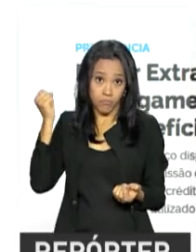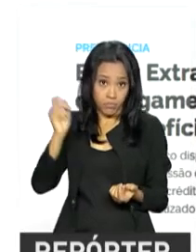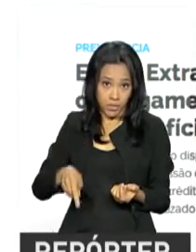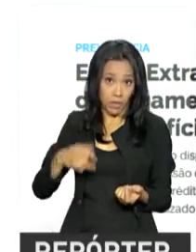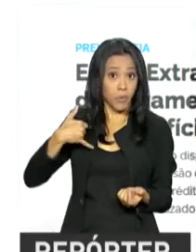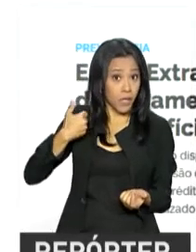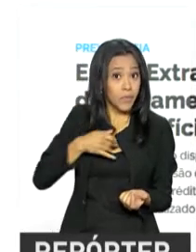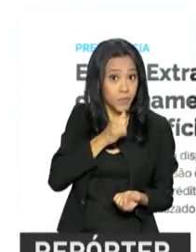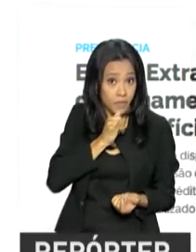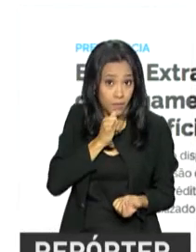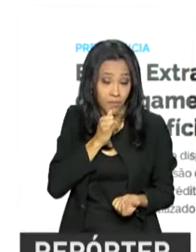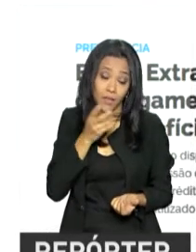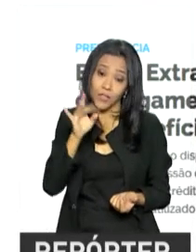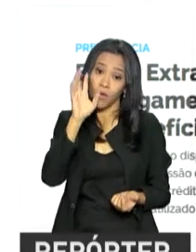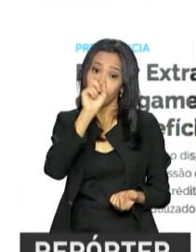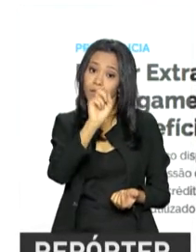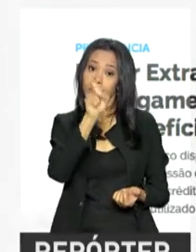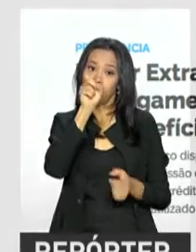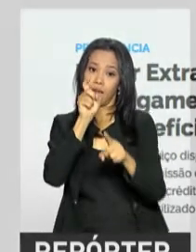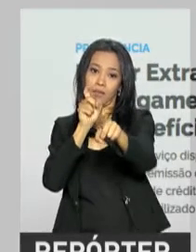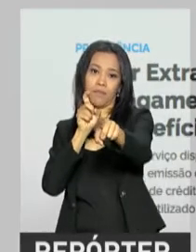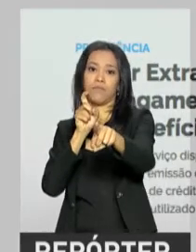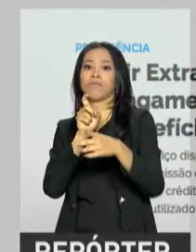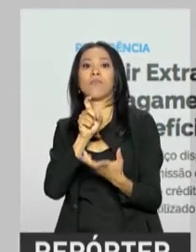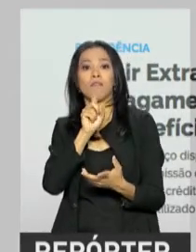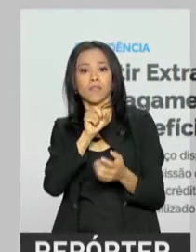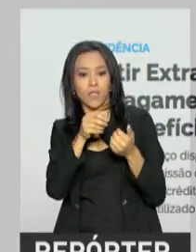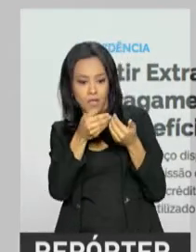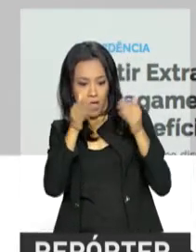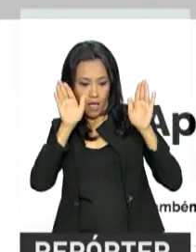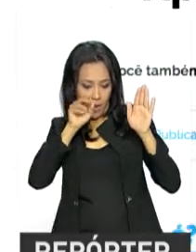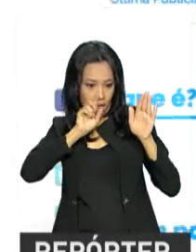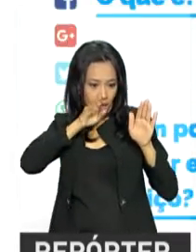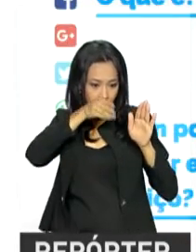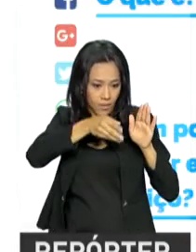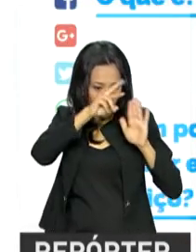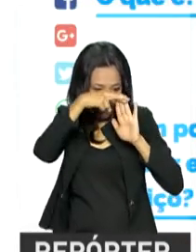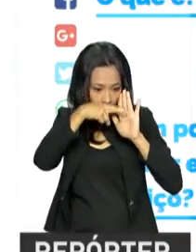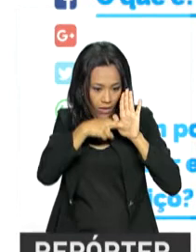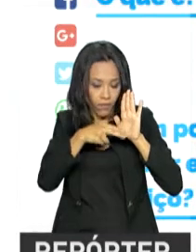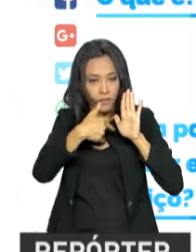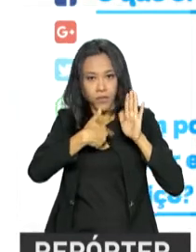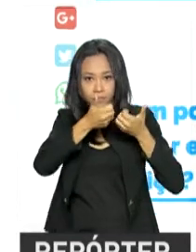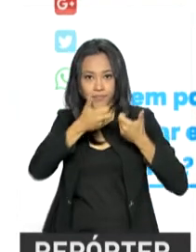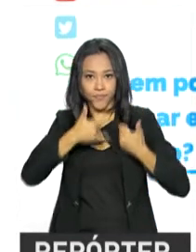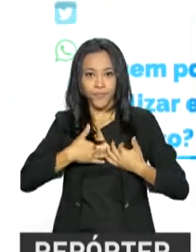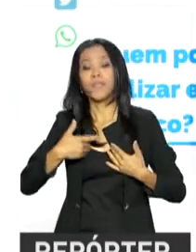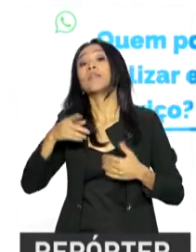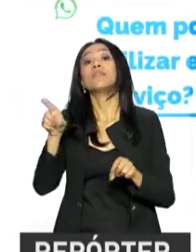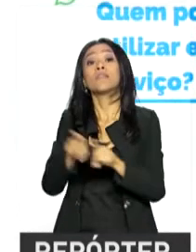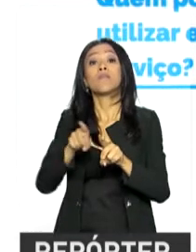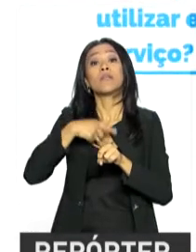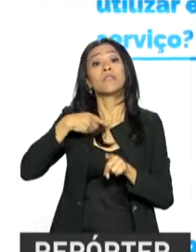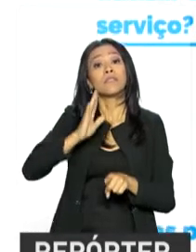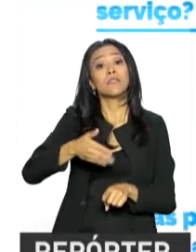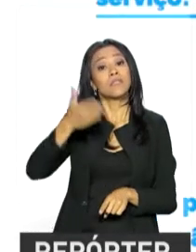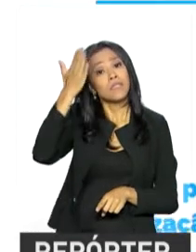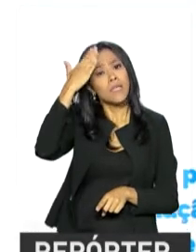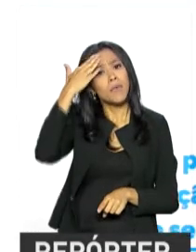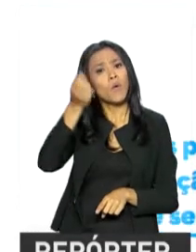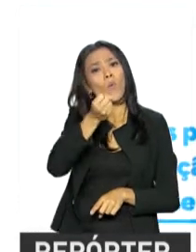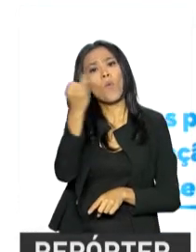idade por exemplo basta clicar nesta água você vai ver todas as regras também dá pra saber quais os documentos necessários